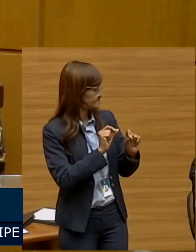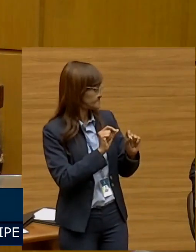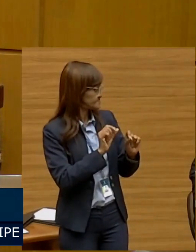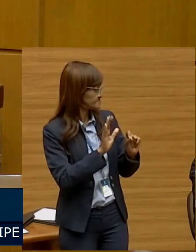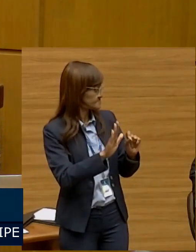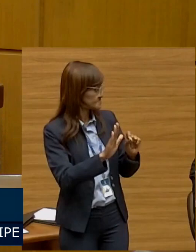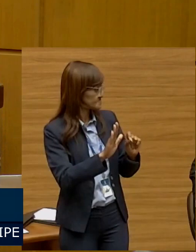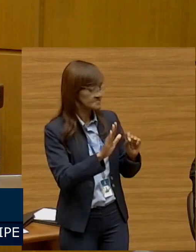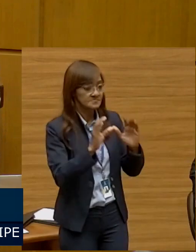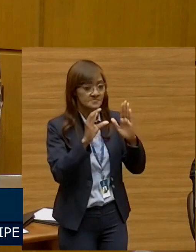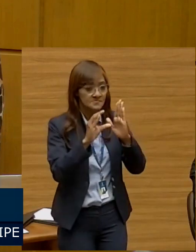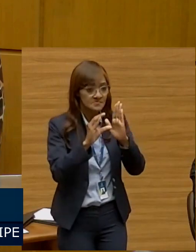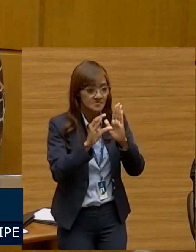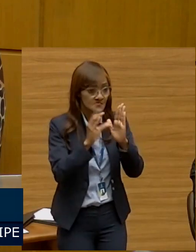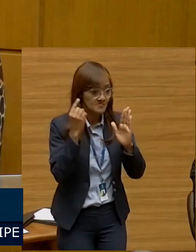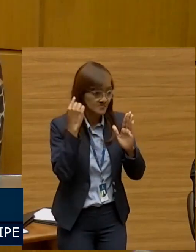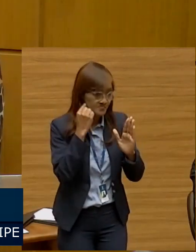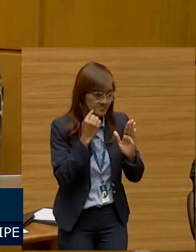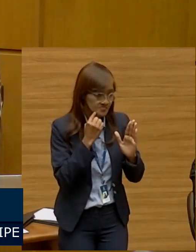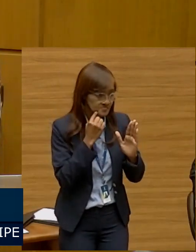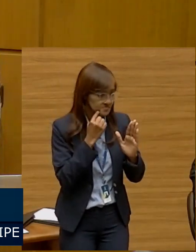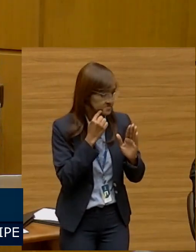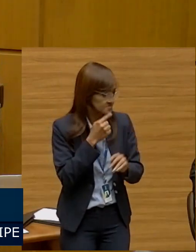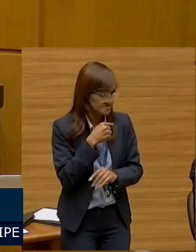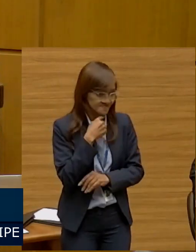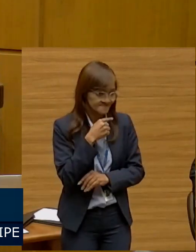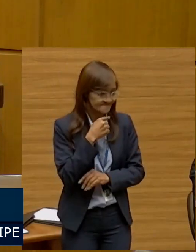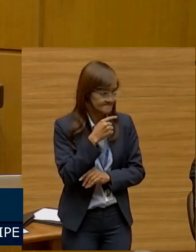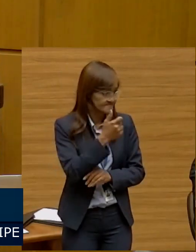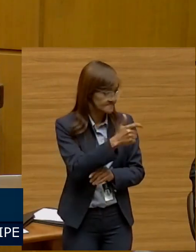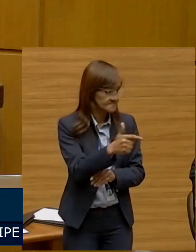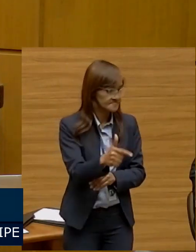a comunidade surda não consegue ter esses